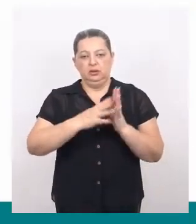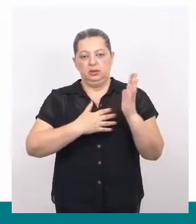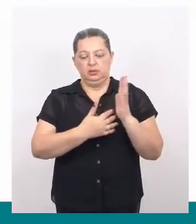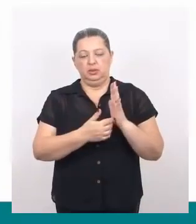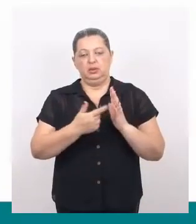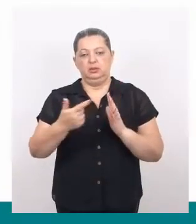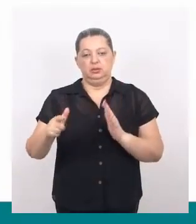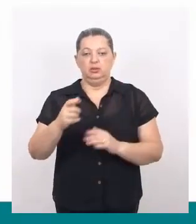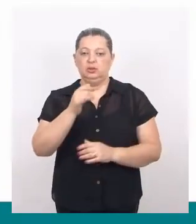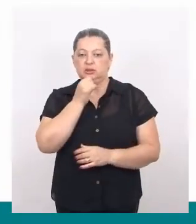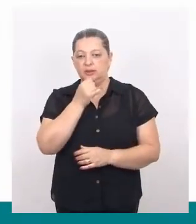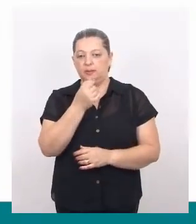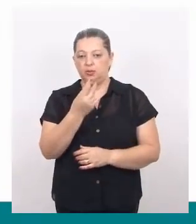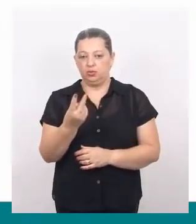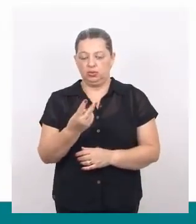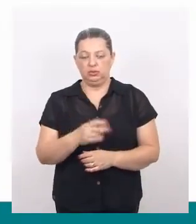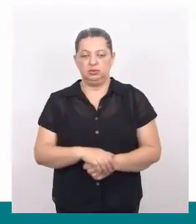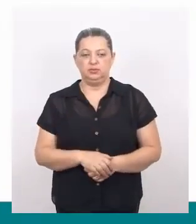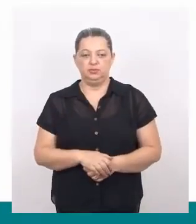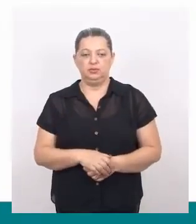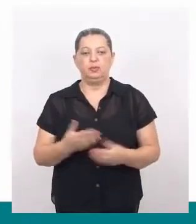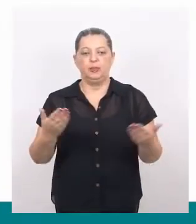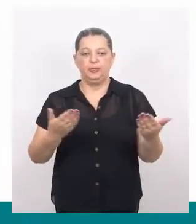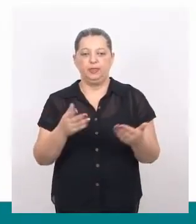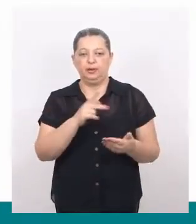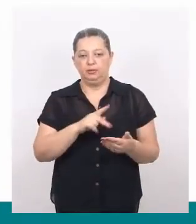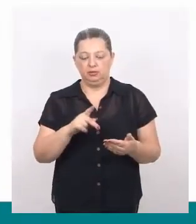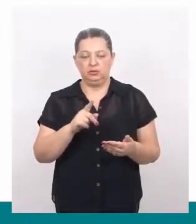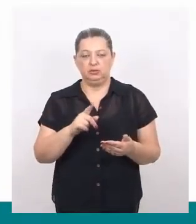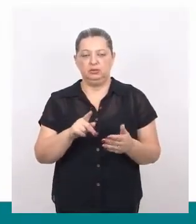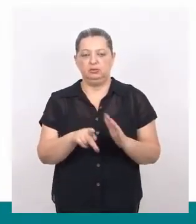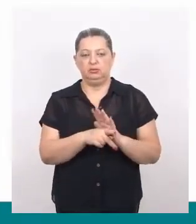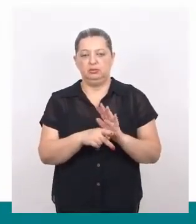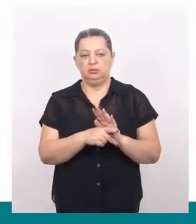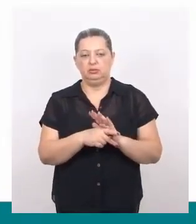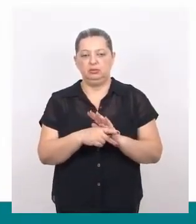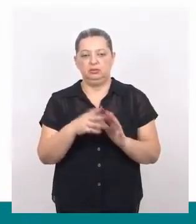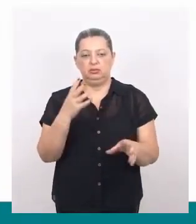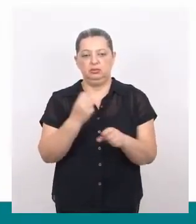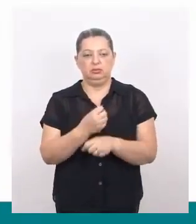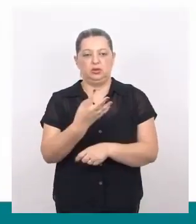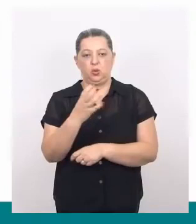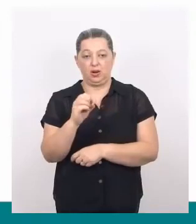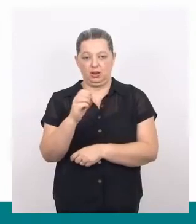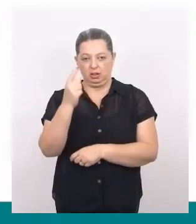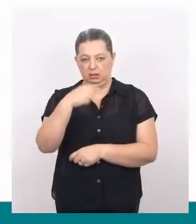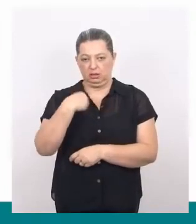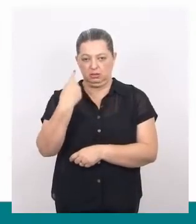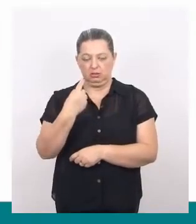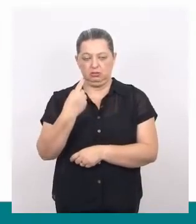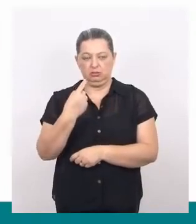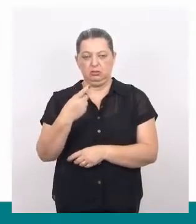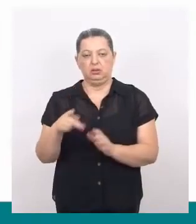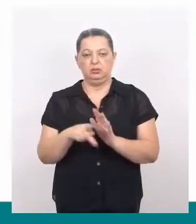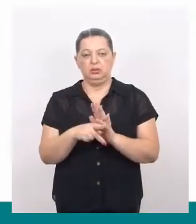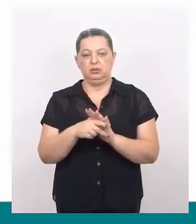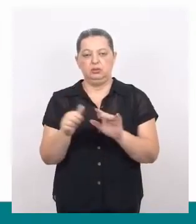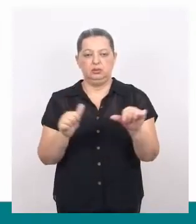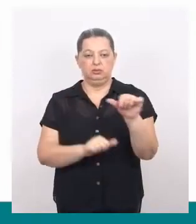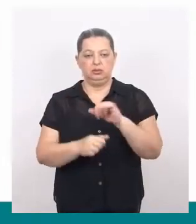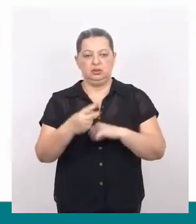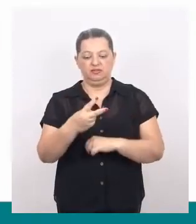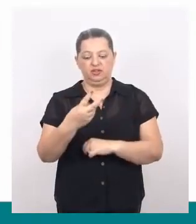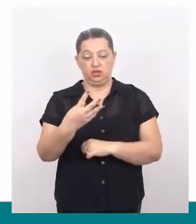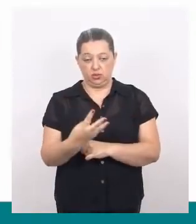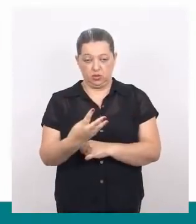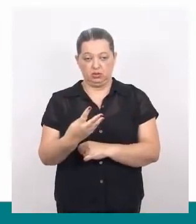exemplos. Então, por exemplo, agora um professor que, em vez da jornada de 40, ele tem uma jornada de 24. Ele teria 19